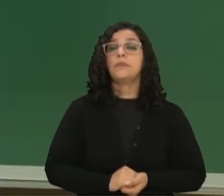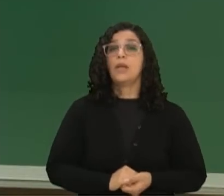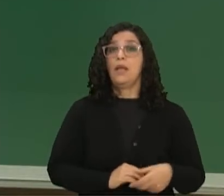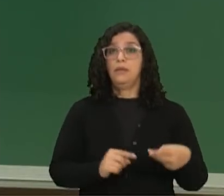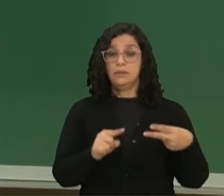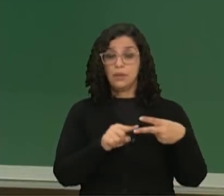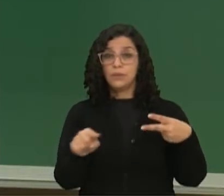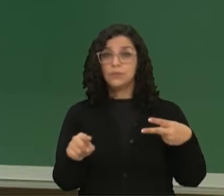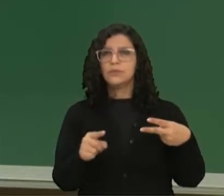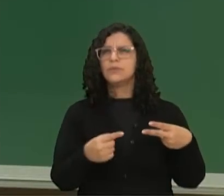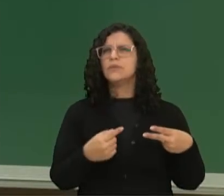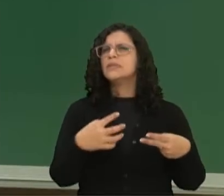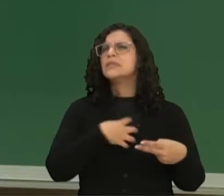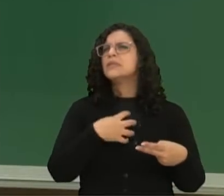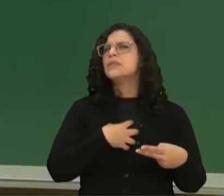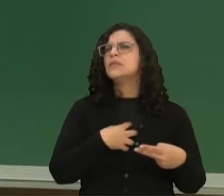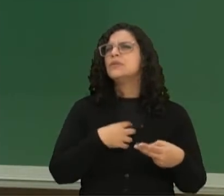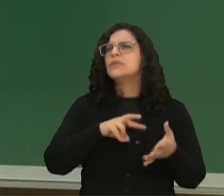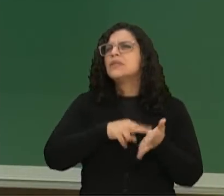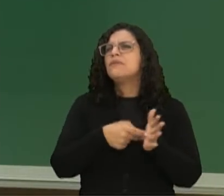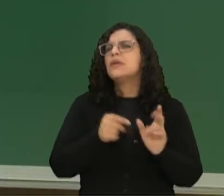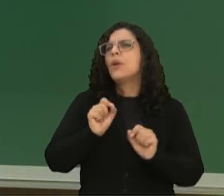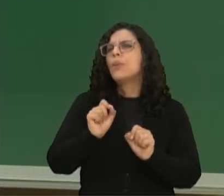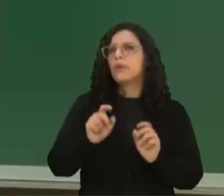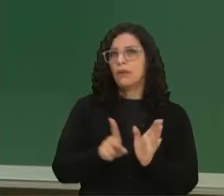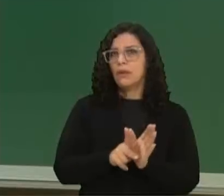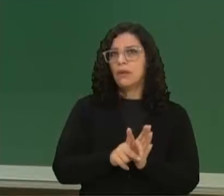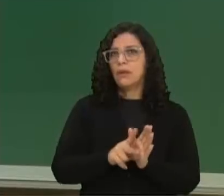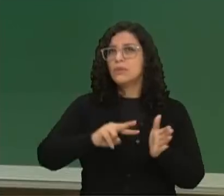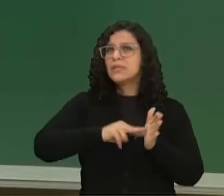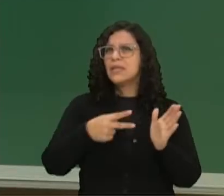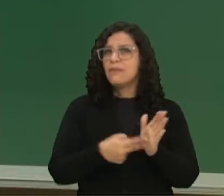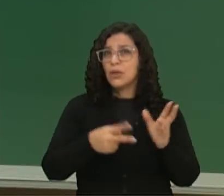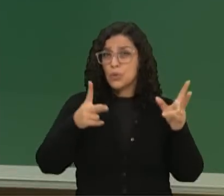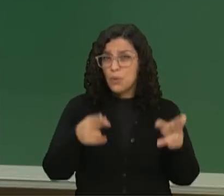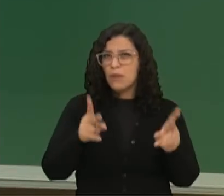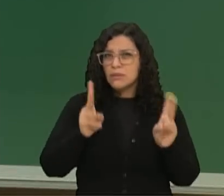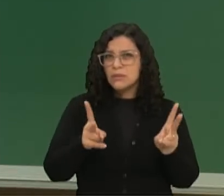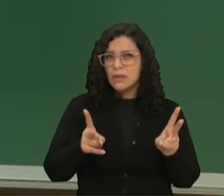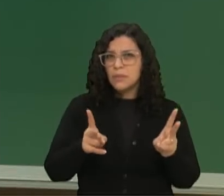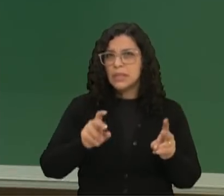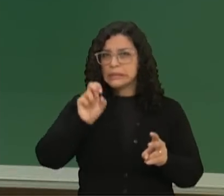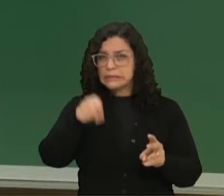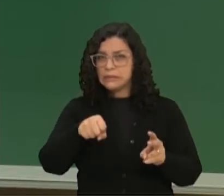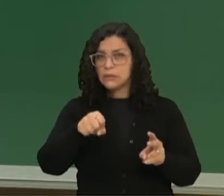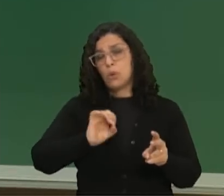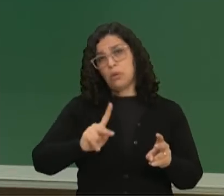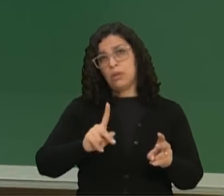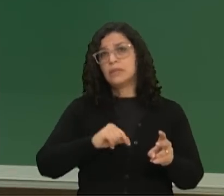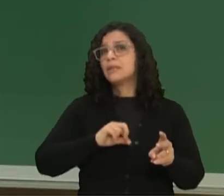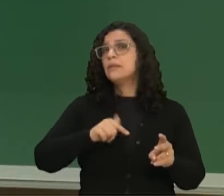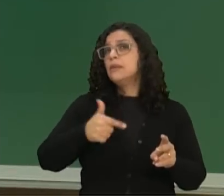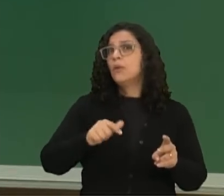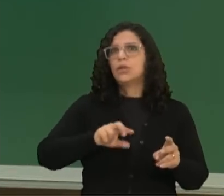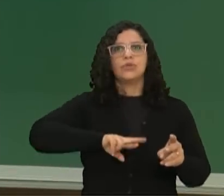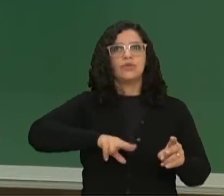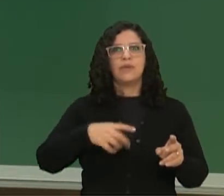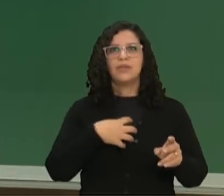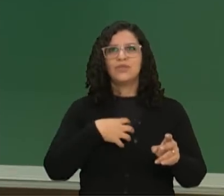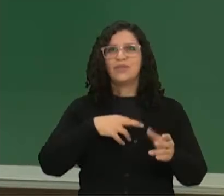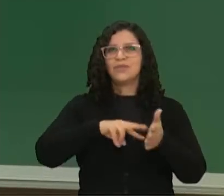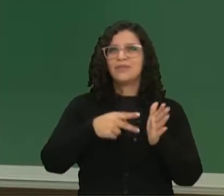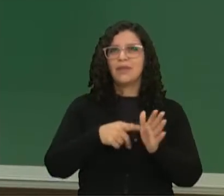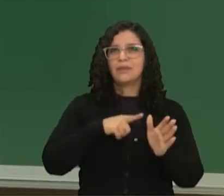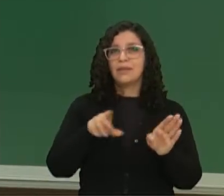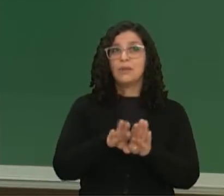ele expressa? Se tiver mais de um, vocês vão escrever ali quais são os sentidos. Se tiver só um, aí você escreve só um. Lembrando que lá no último também